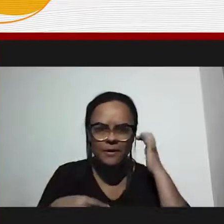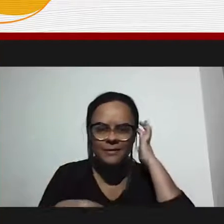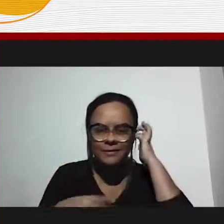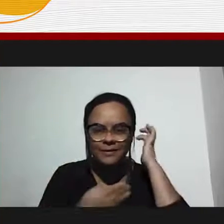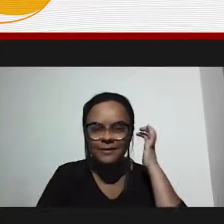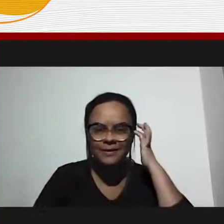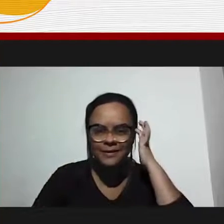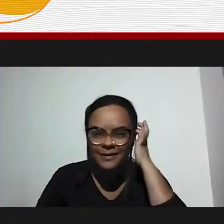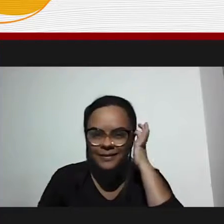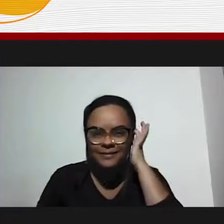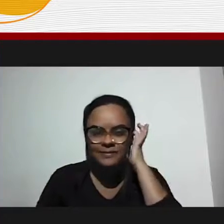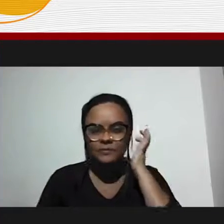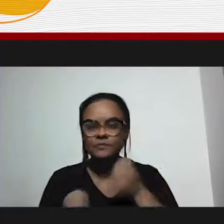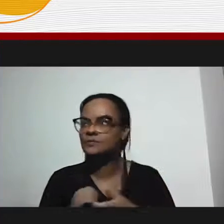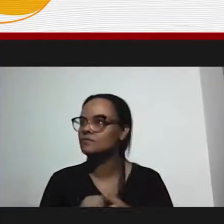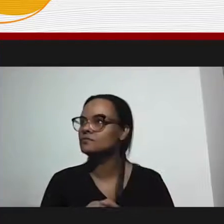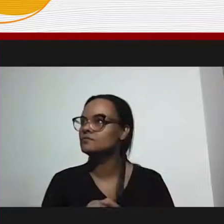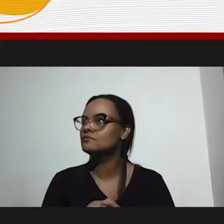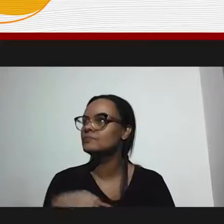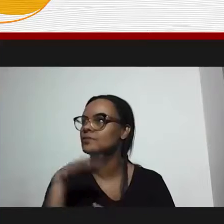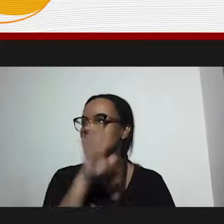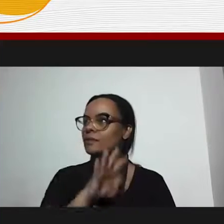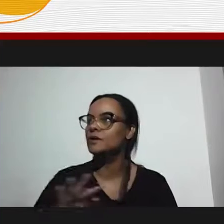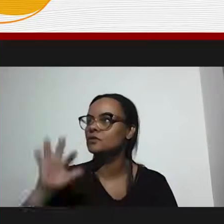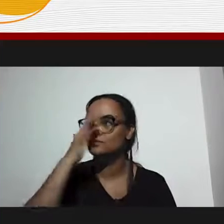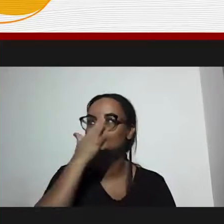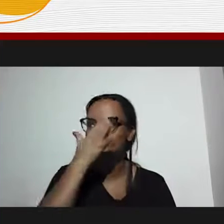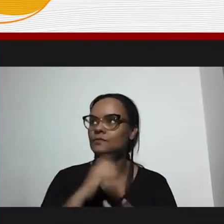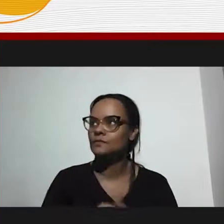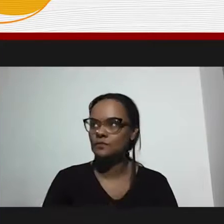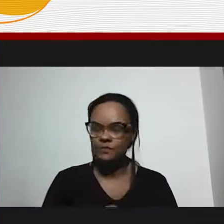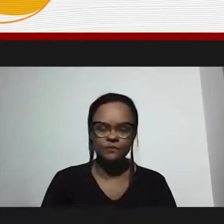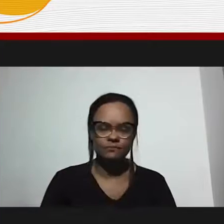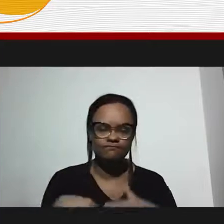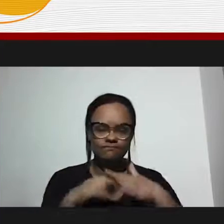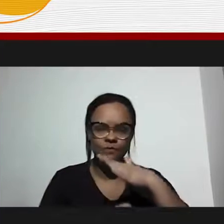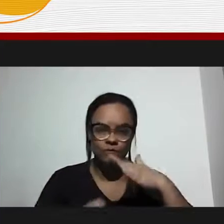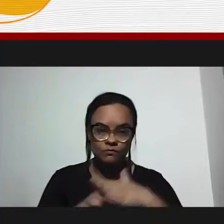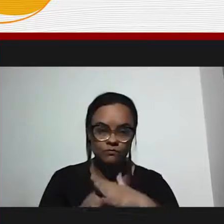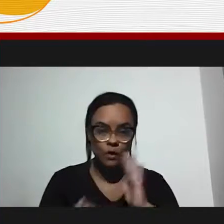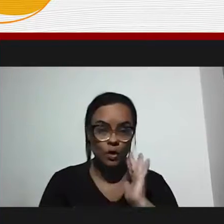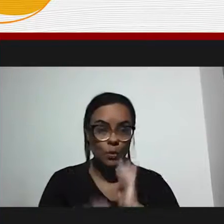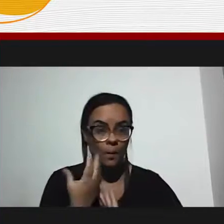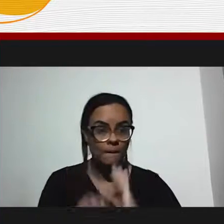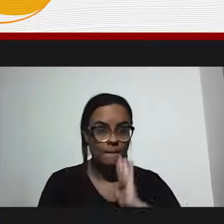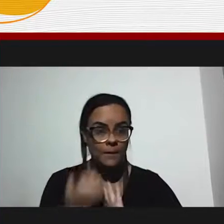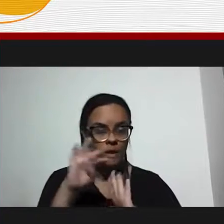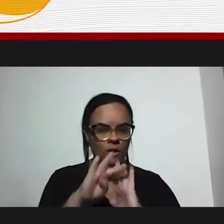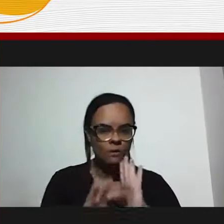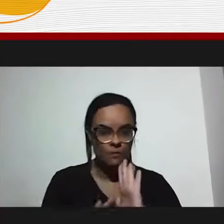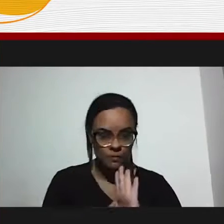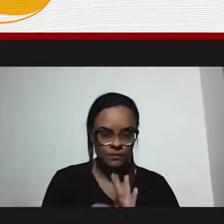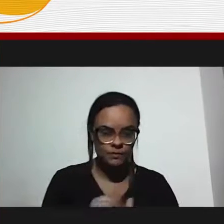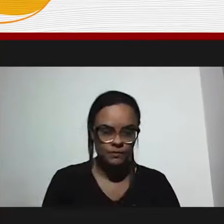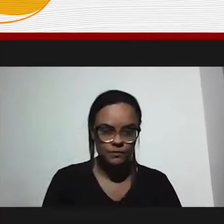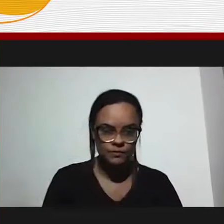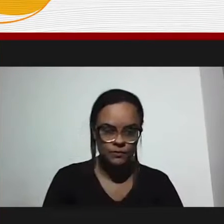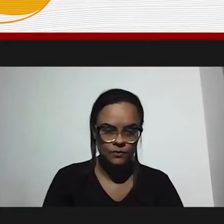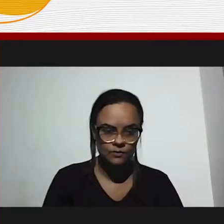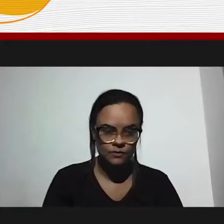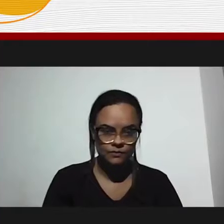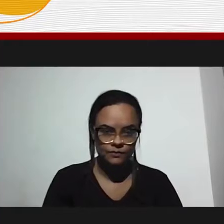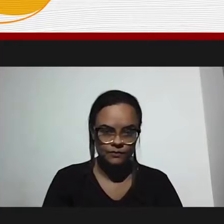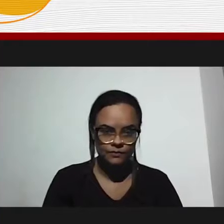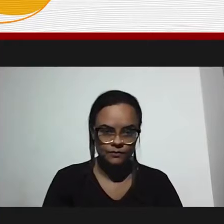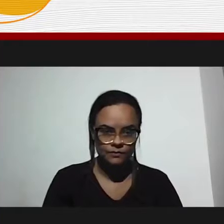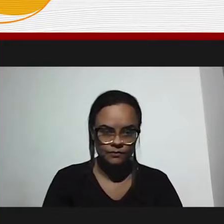não lança um programa esse nacional para que todas as empresas tenham que implantar esse programa dentro das suas empresas? E aquele